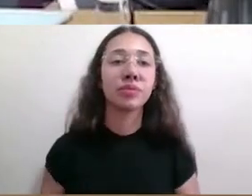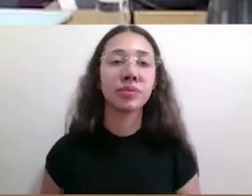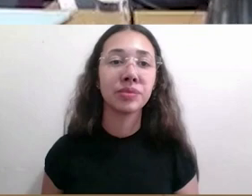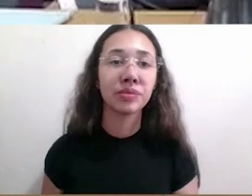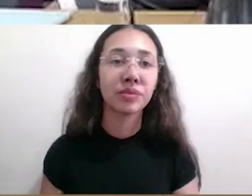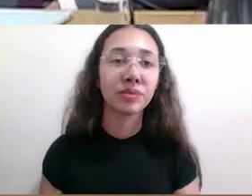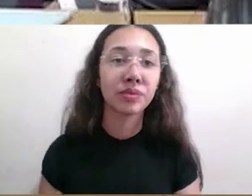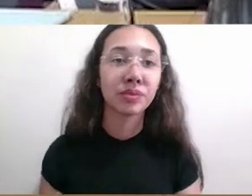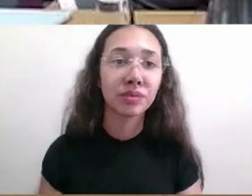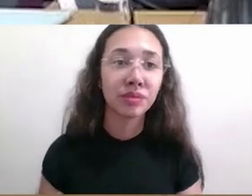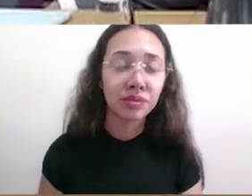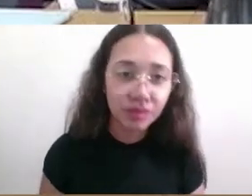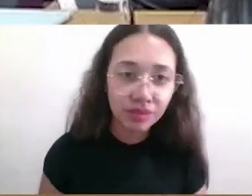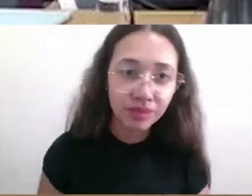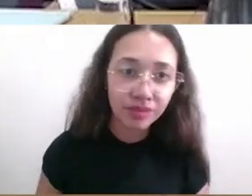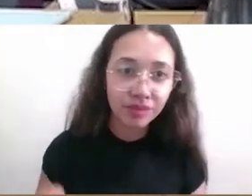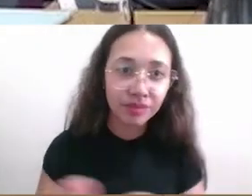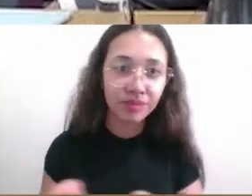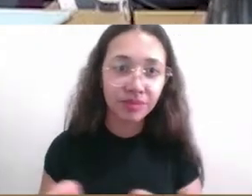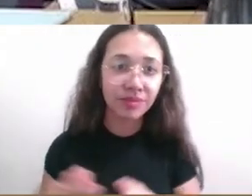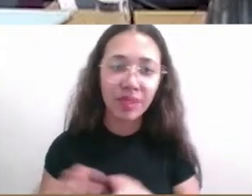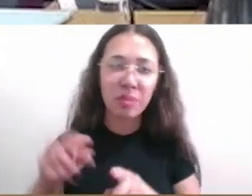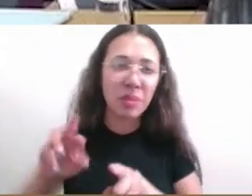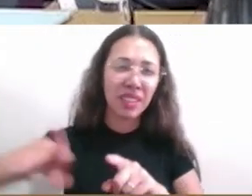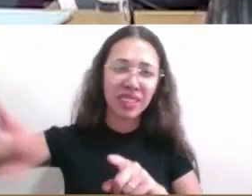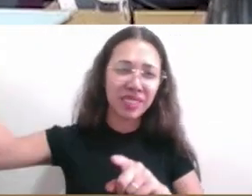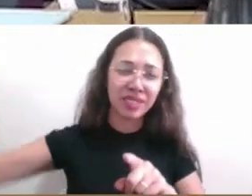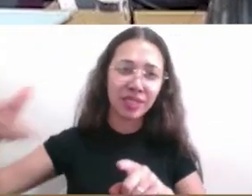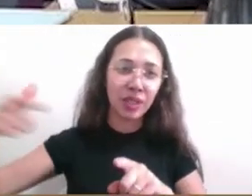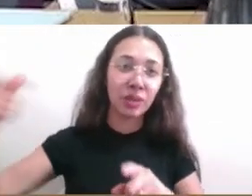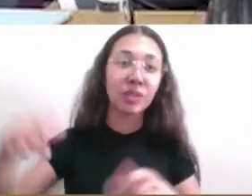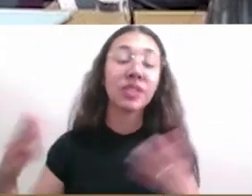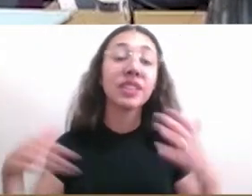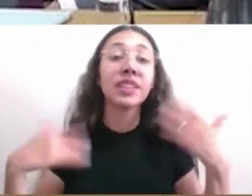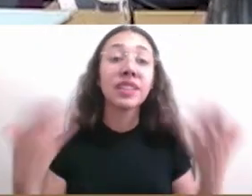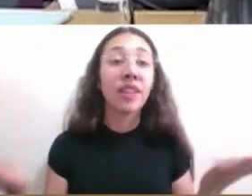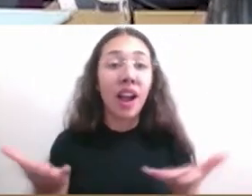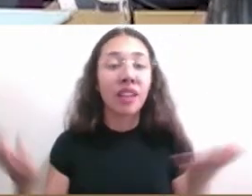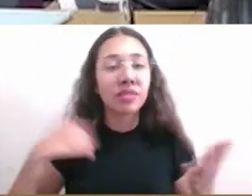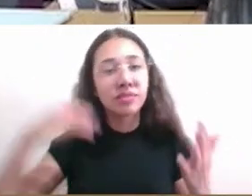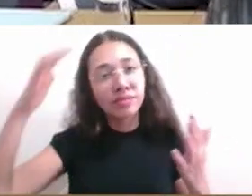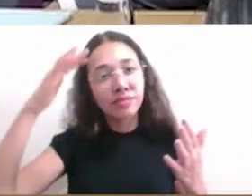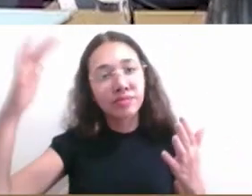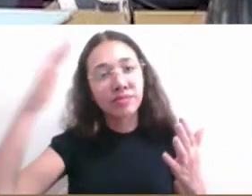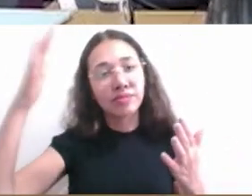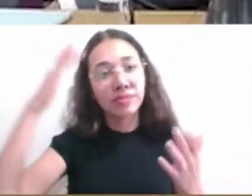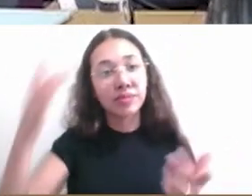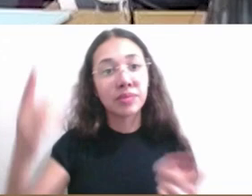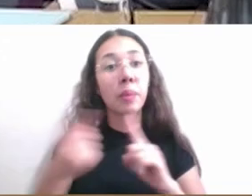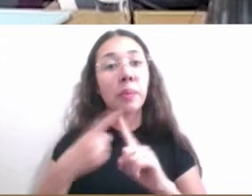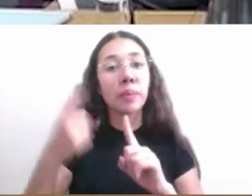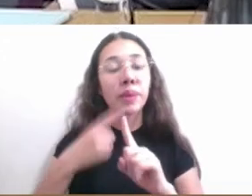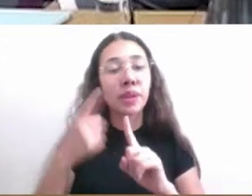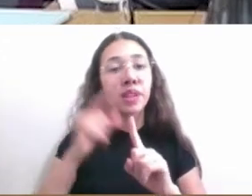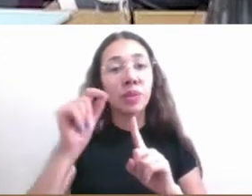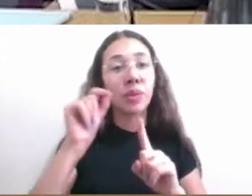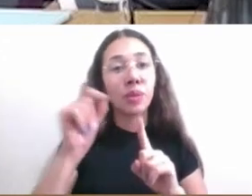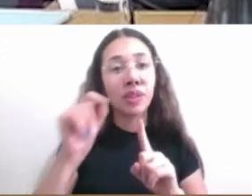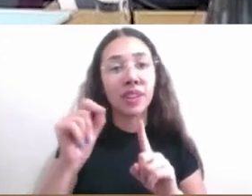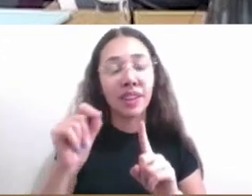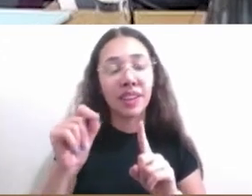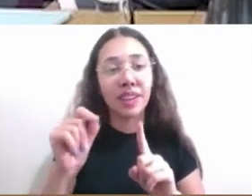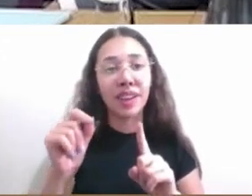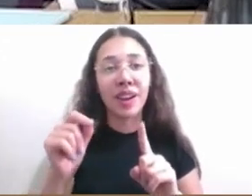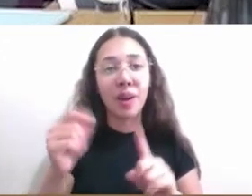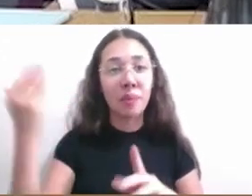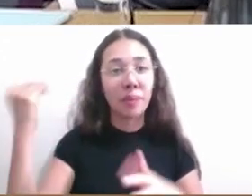diretor do foro e tudo mais, colocou em prática. Então, agora eu estou imaginando, primeiro, que este mapa não tem mais cor, que